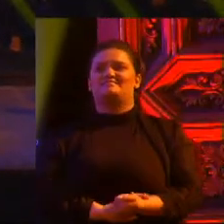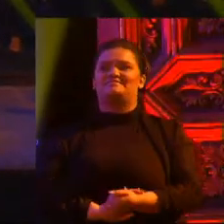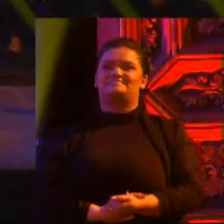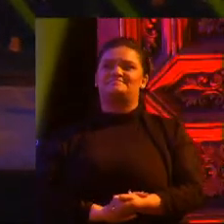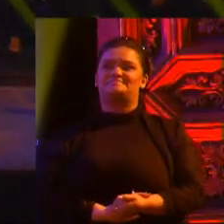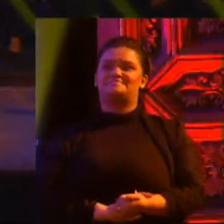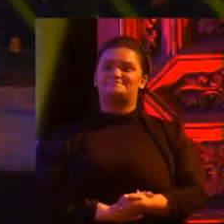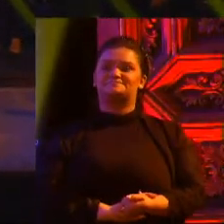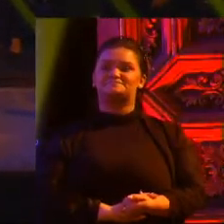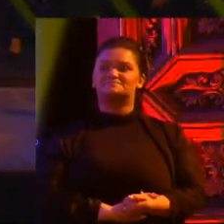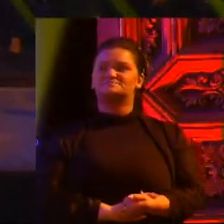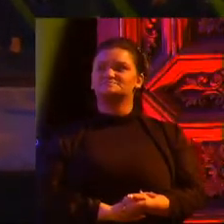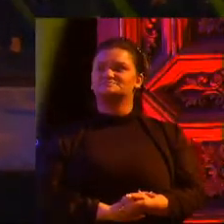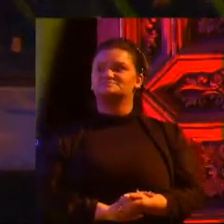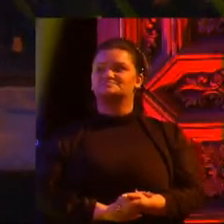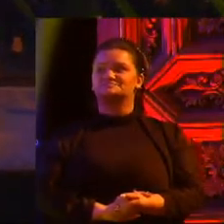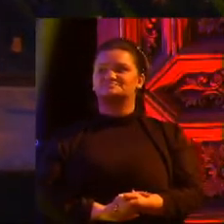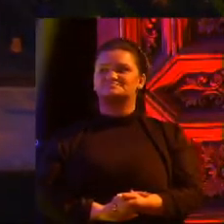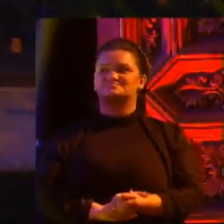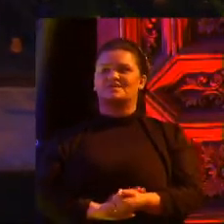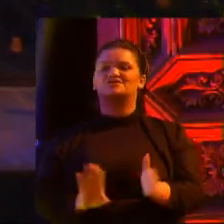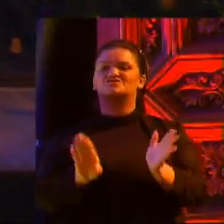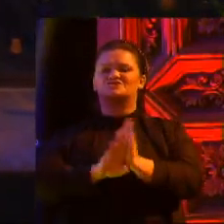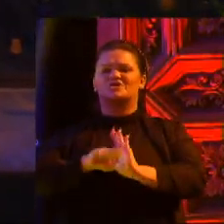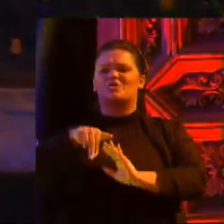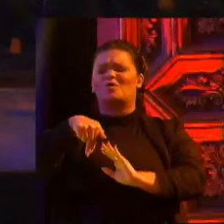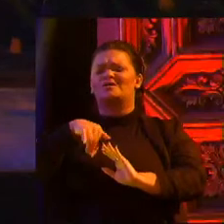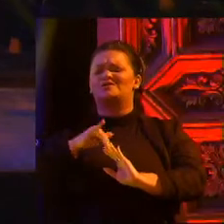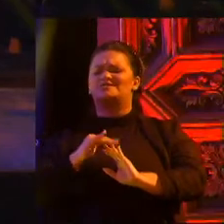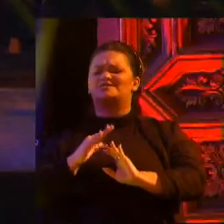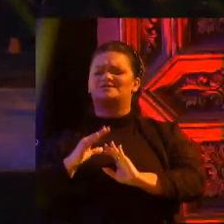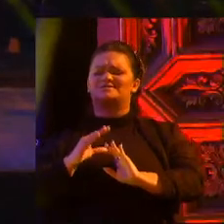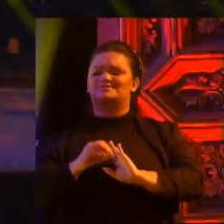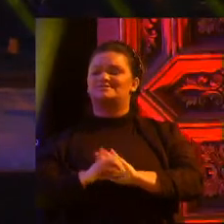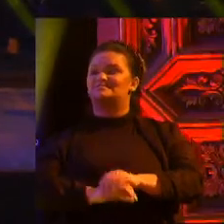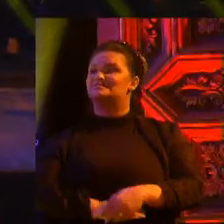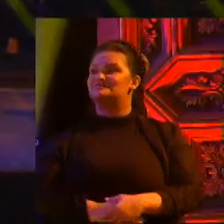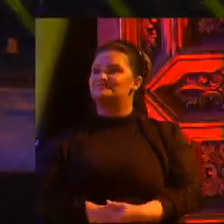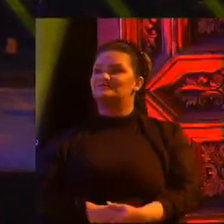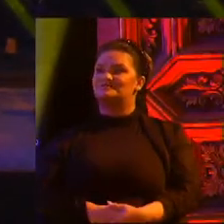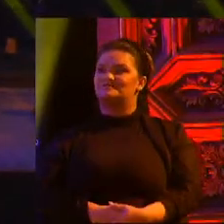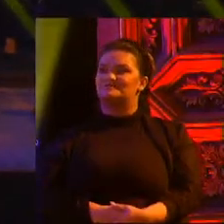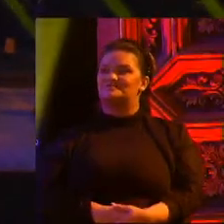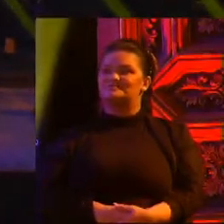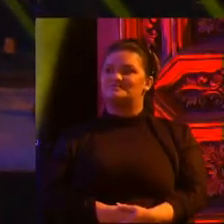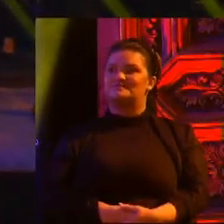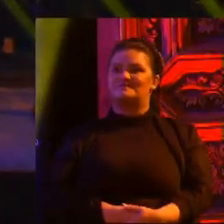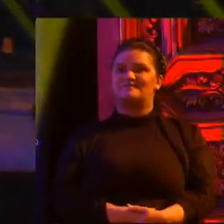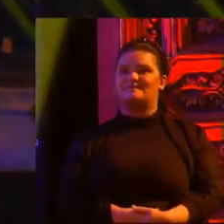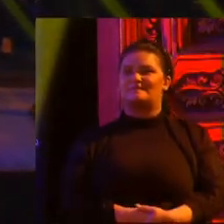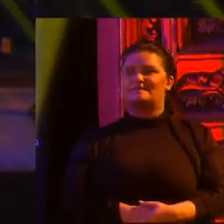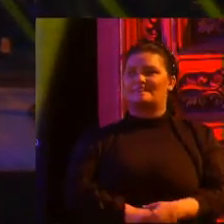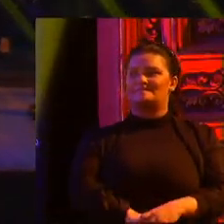Nick, mundo, gente. Nick, chegou a Nick? Já? Chegou a Nick?